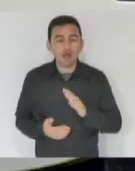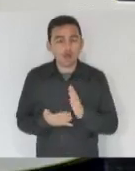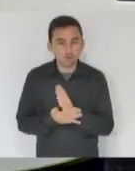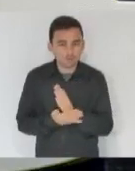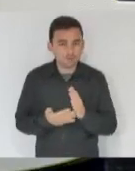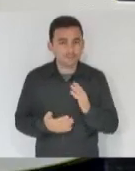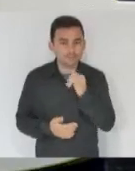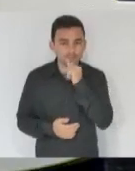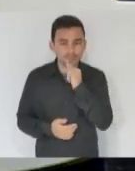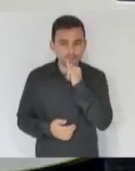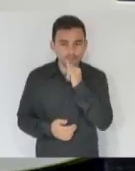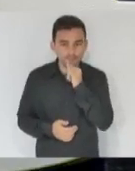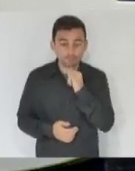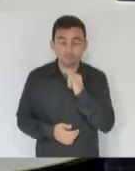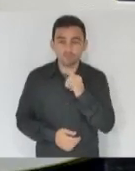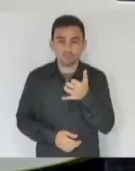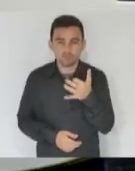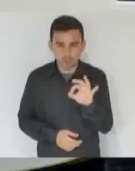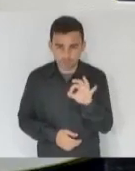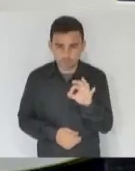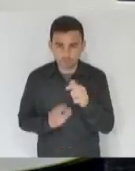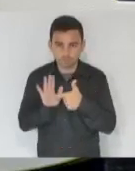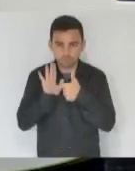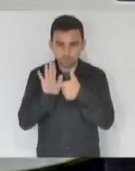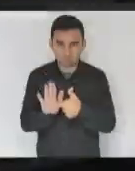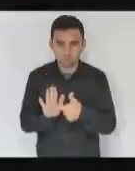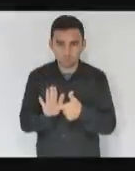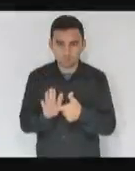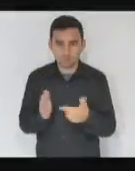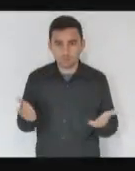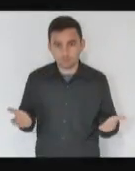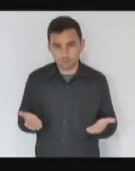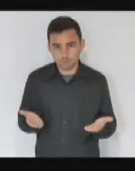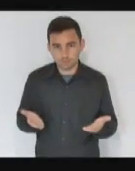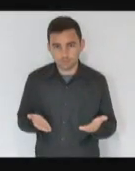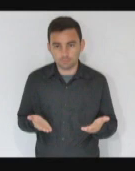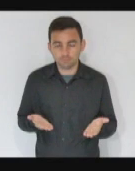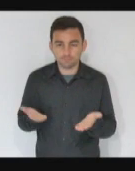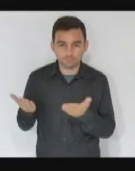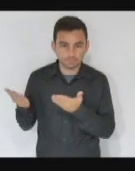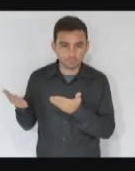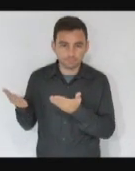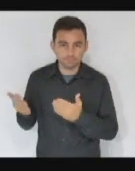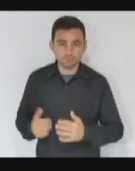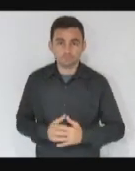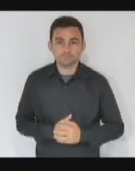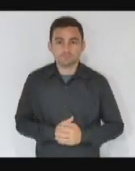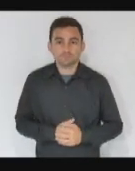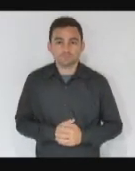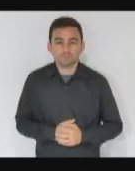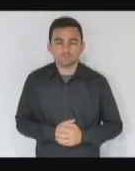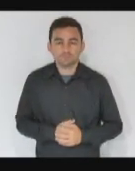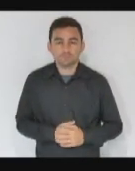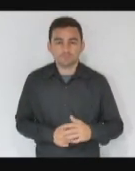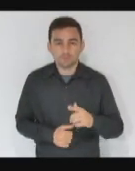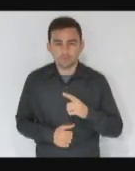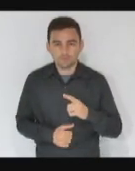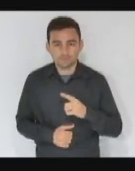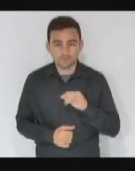em 10 exemplos para vocês. Se a diretoria legislativa puder colocar na tela. Primeiro, o